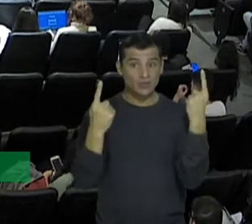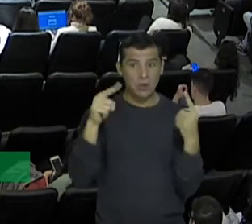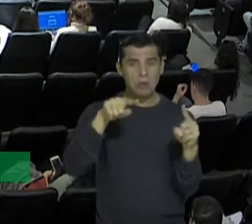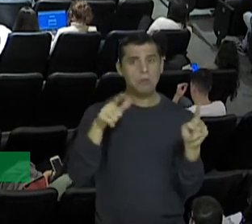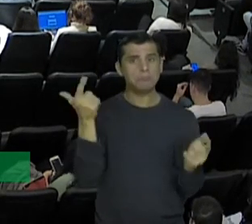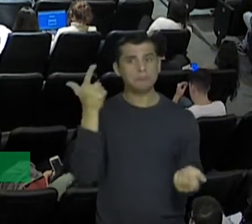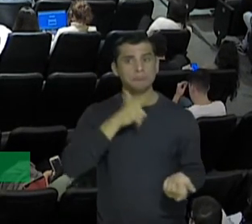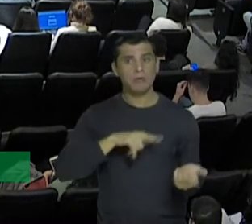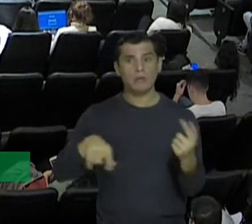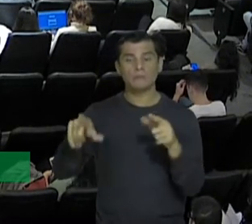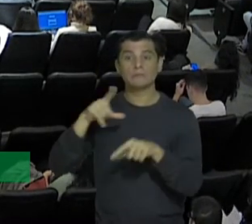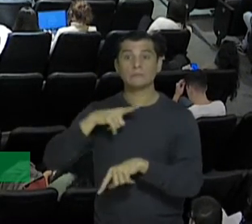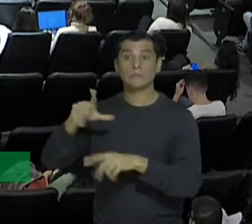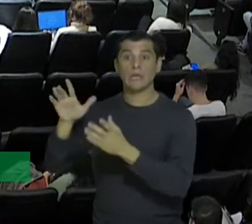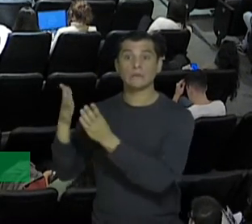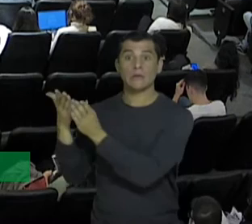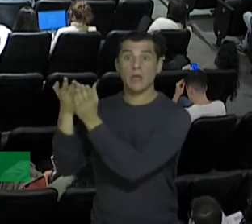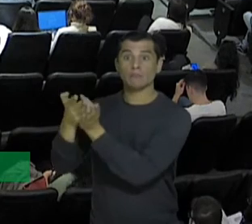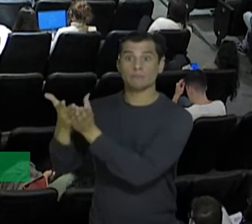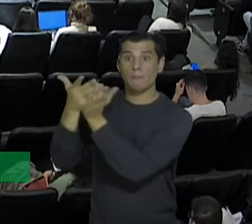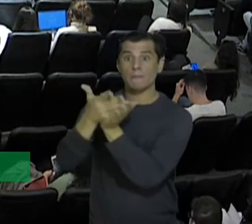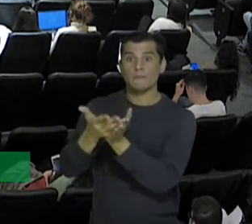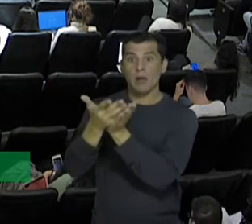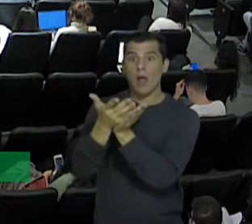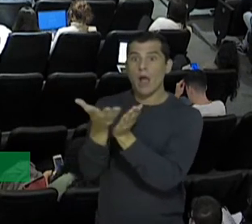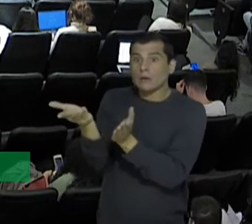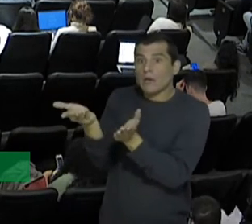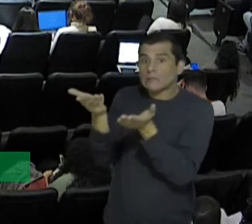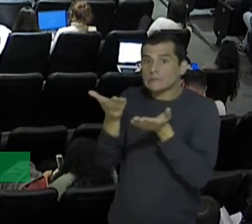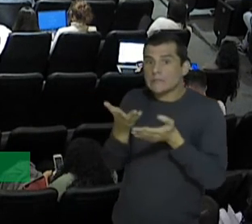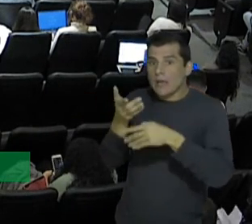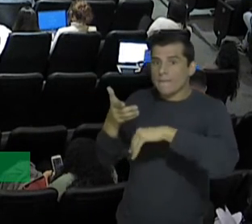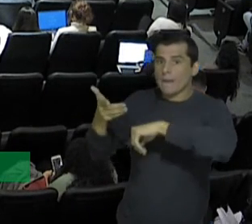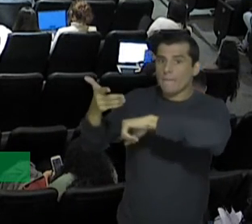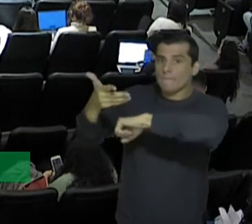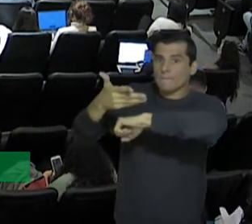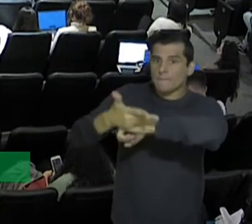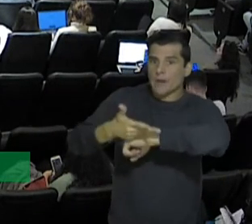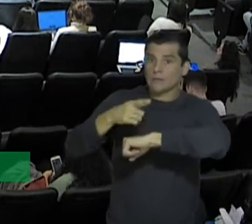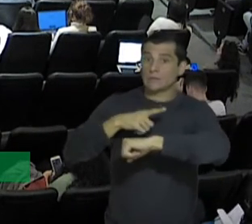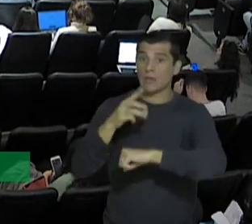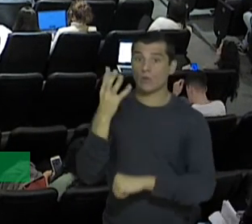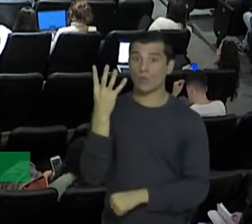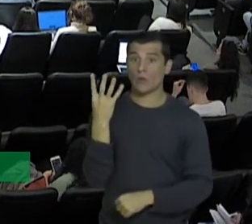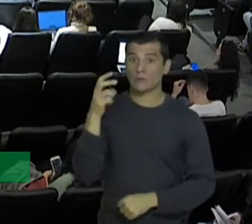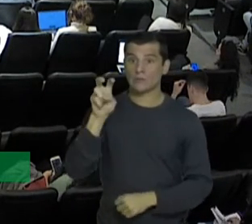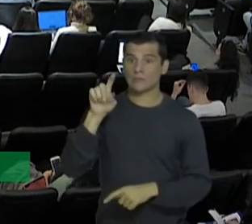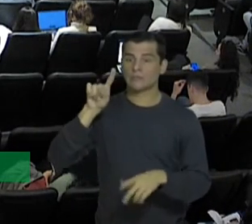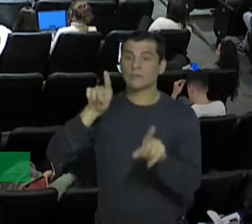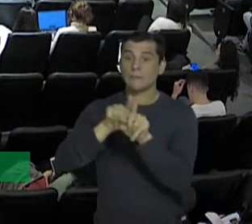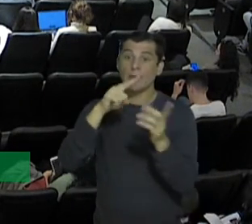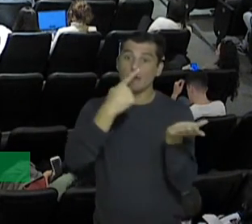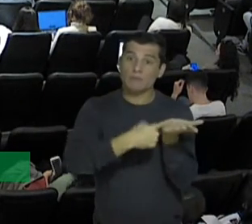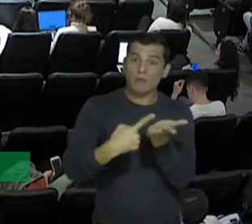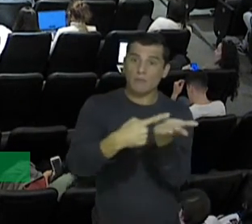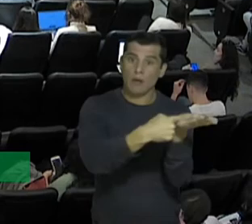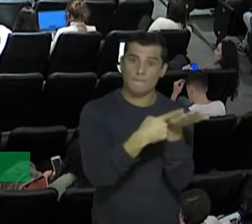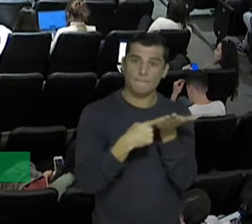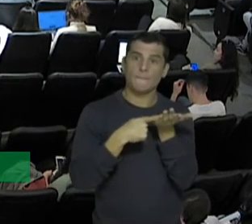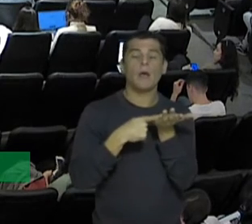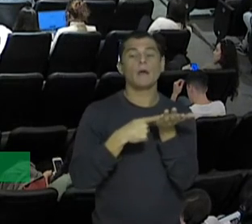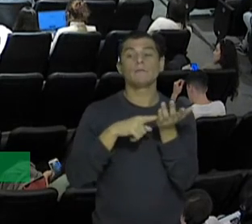portos aeroportos são todos plataformas de exportação com mais de 45 acordos comerciais com qualquer lugar do mundo